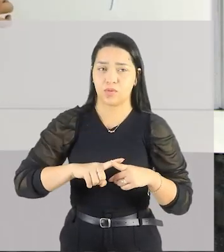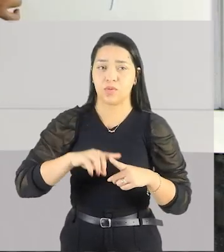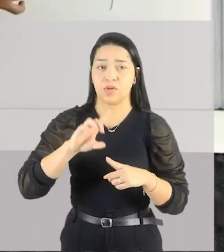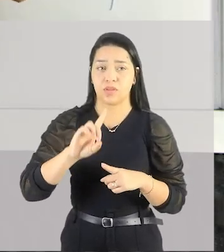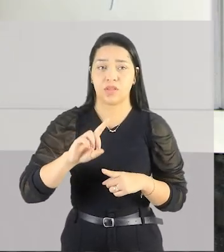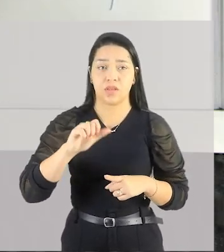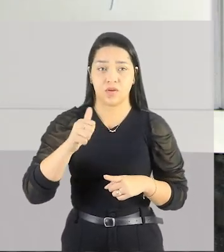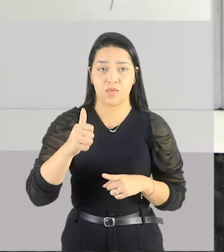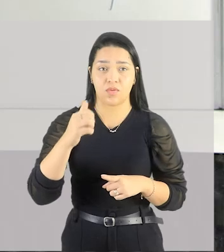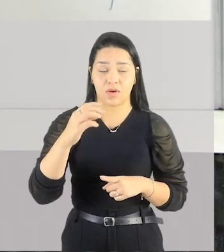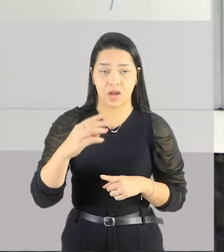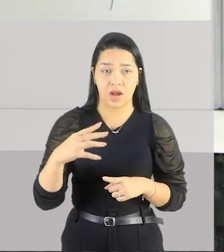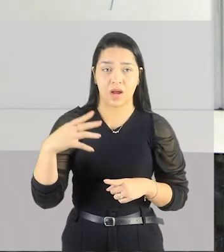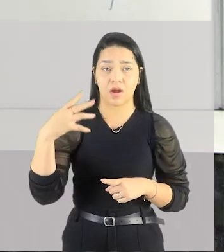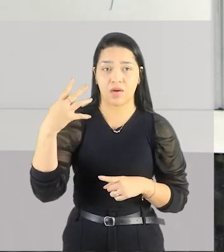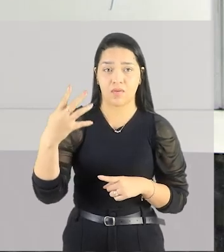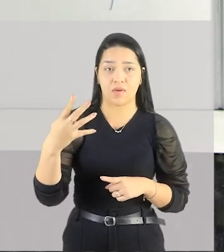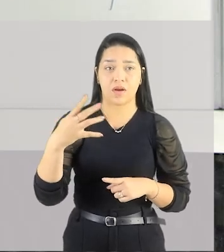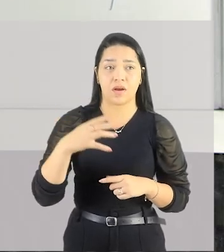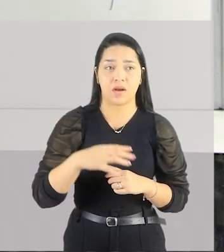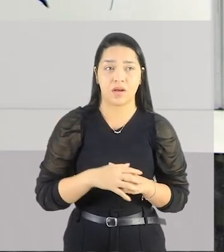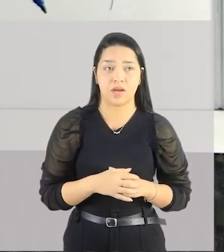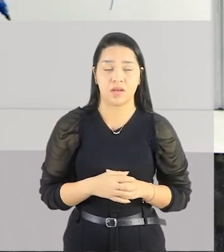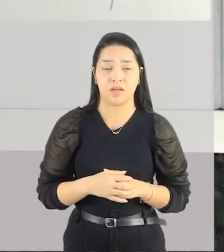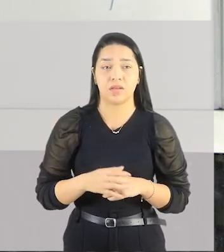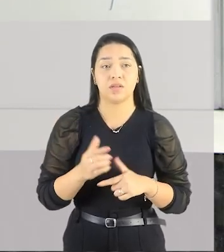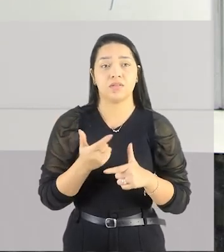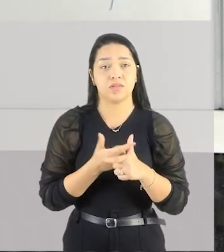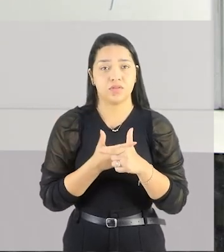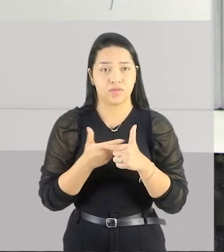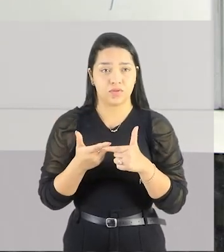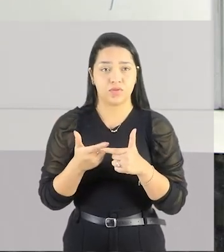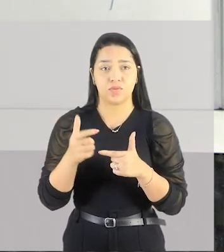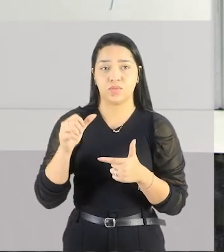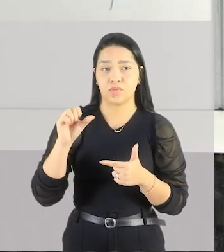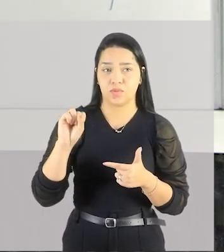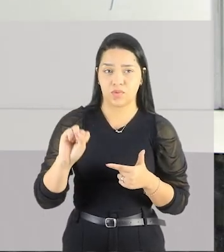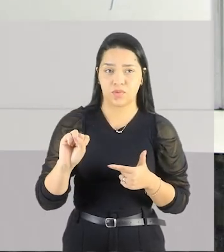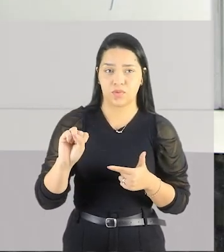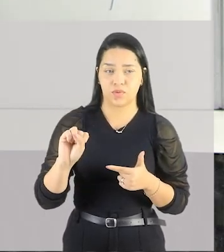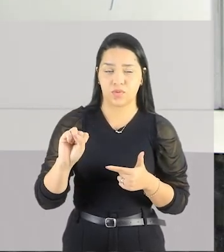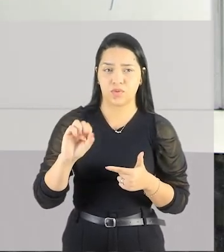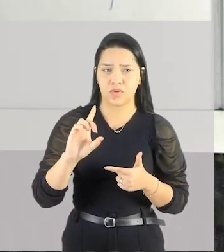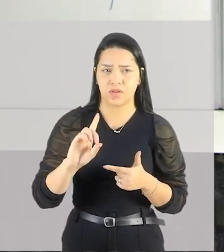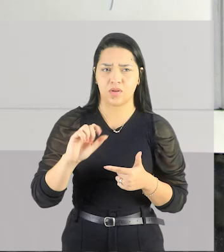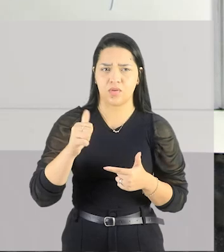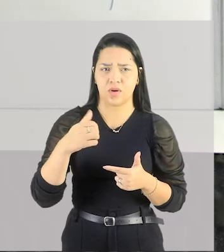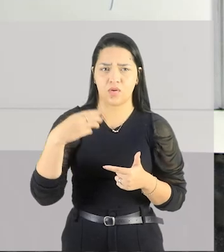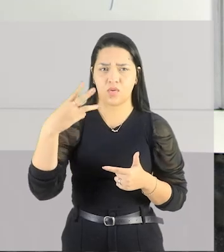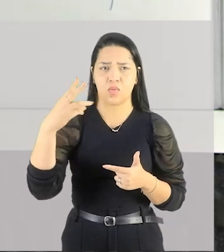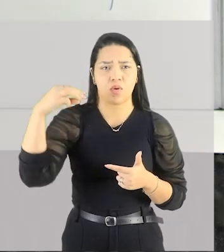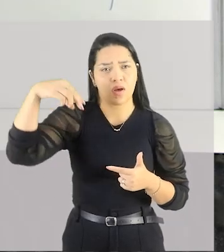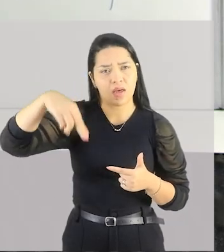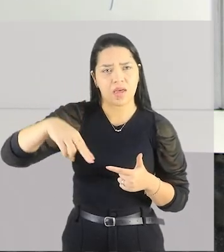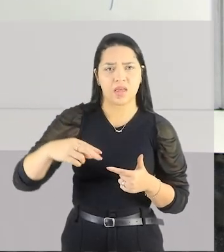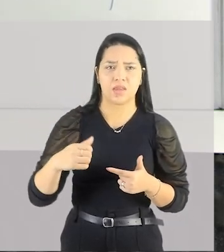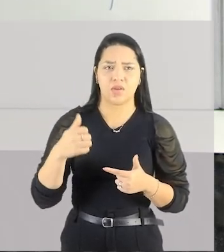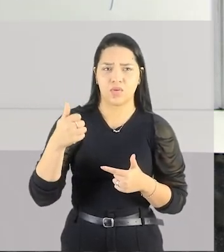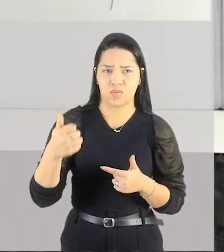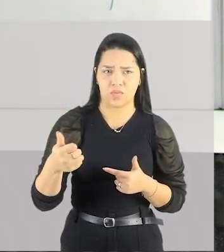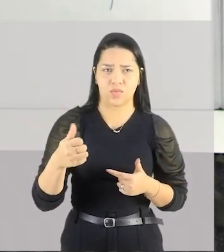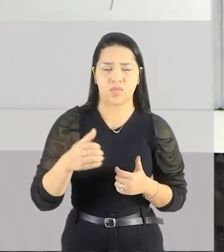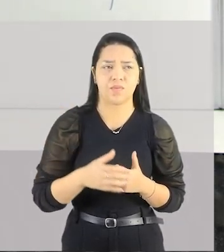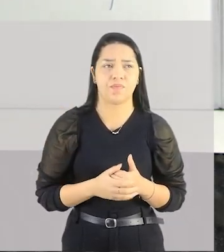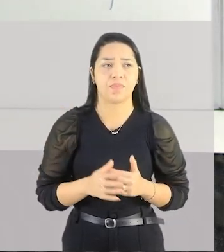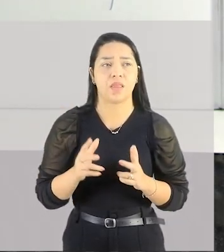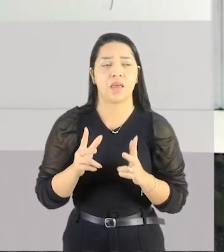bem aqui é 1 sobre quem? 27, que multiplica 9, ó. Ok?